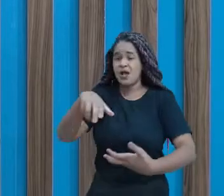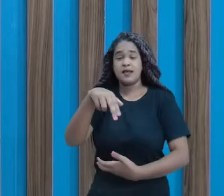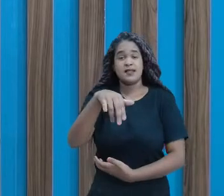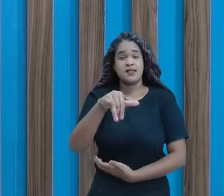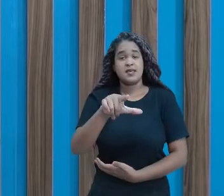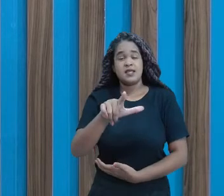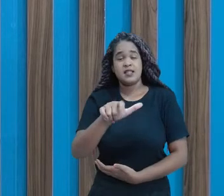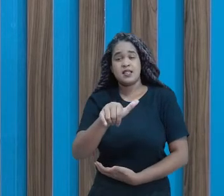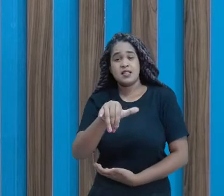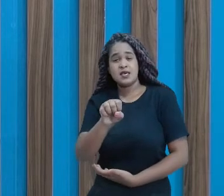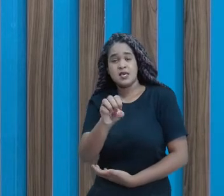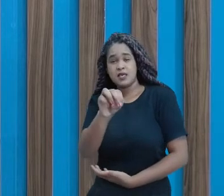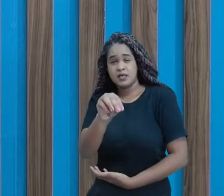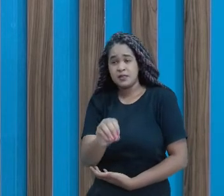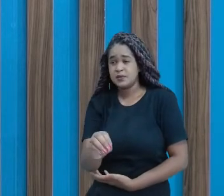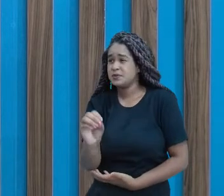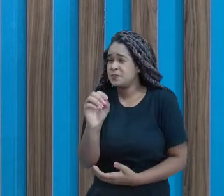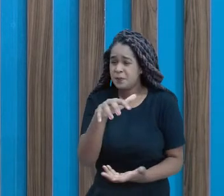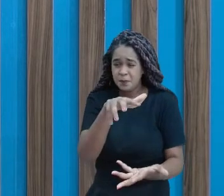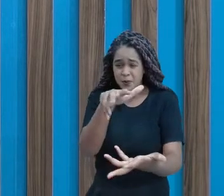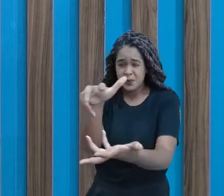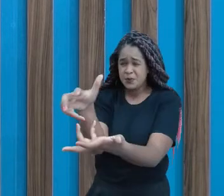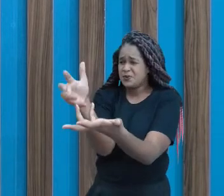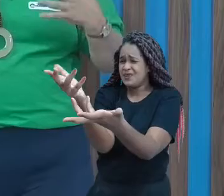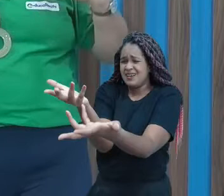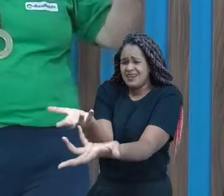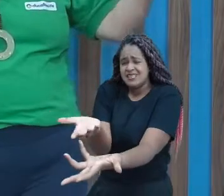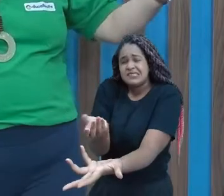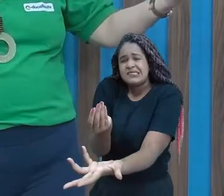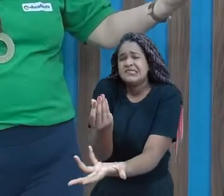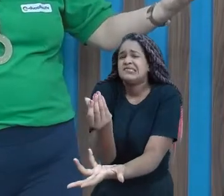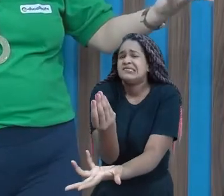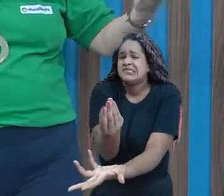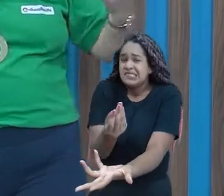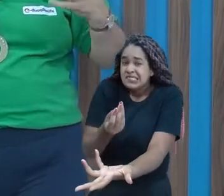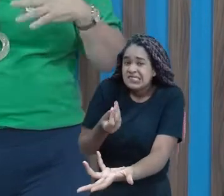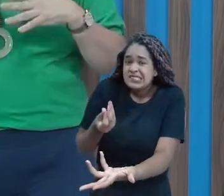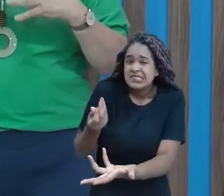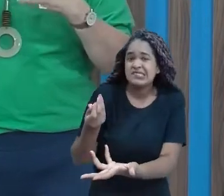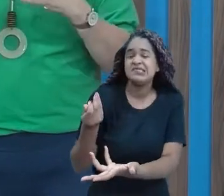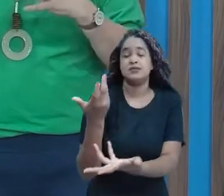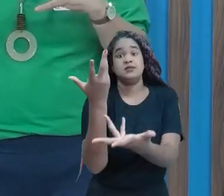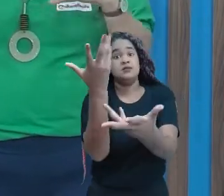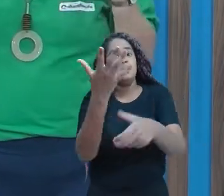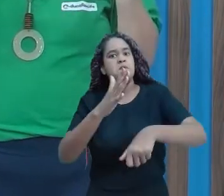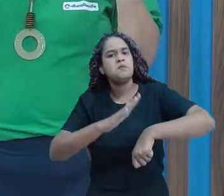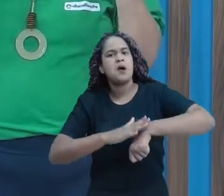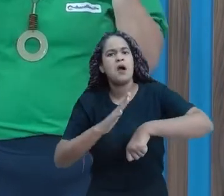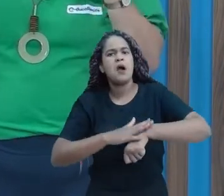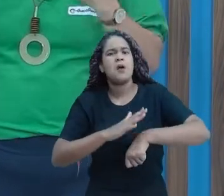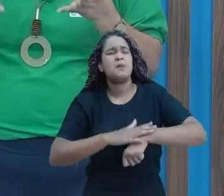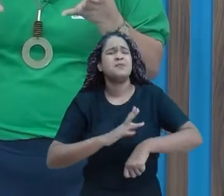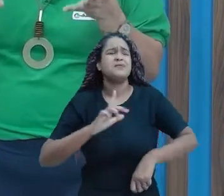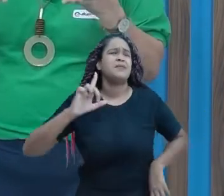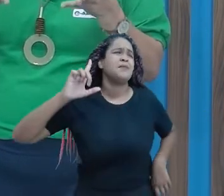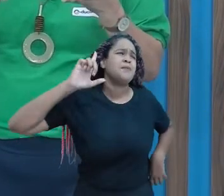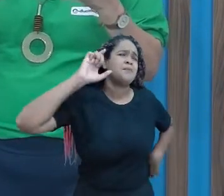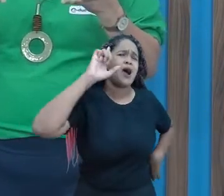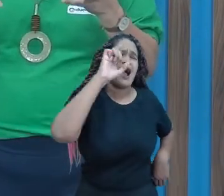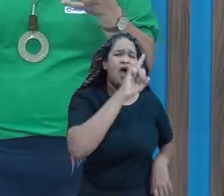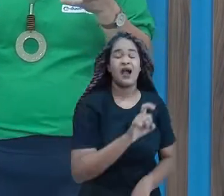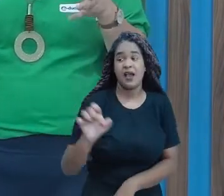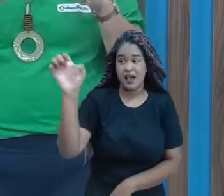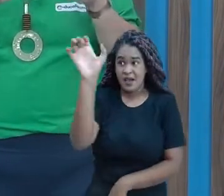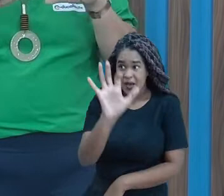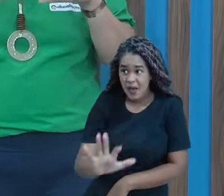de um desencantamento do mundo, né, você sabe bem disso, né? Então era um momento muito difícil na